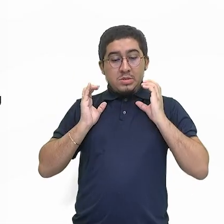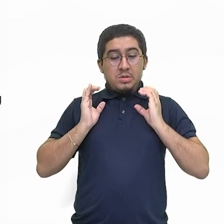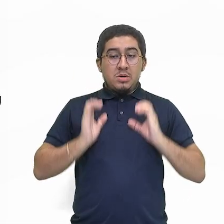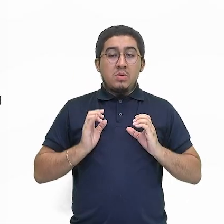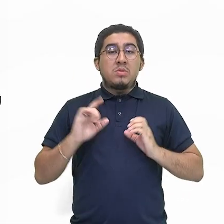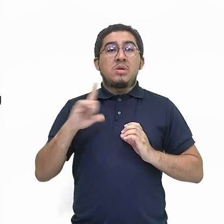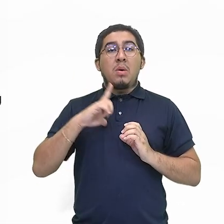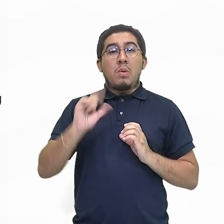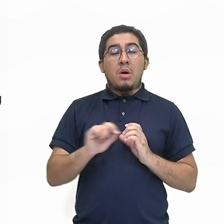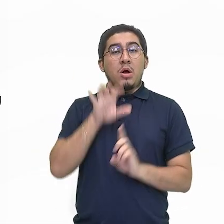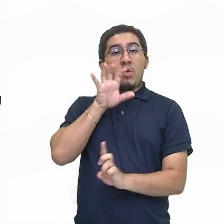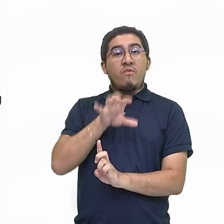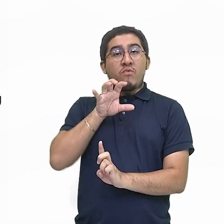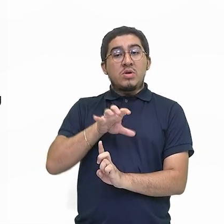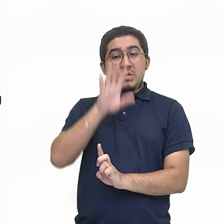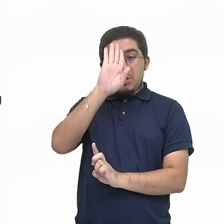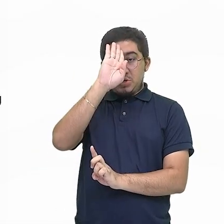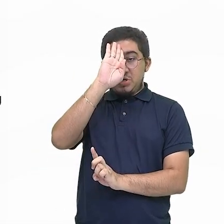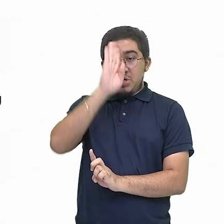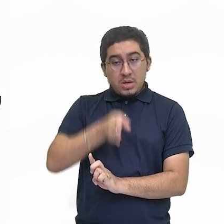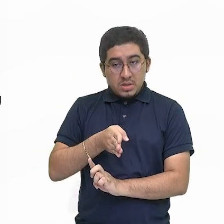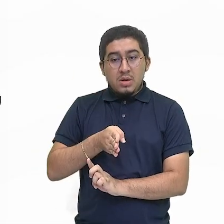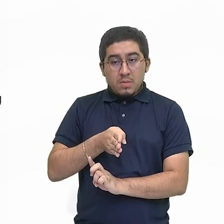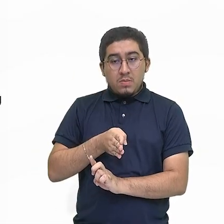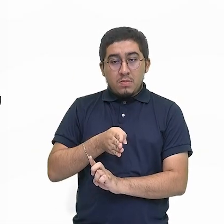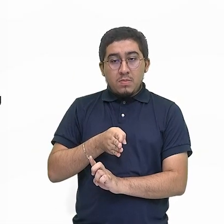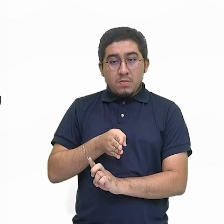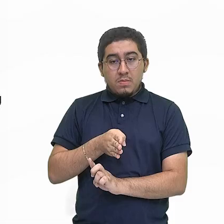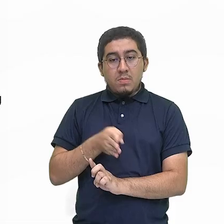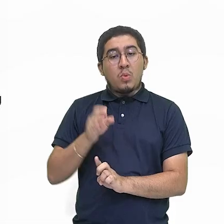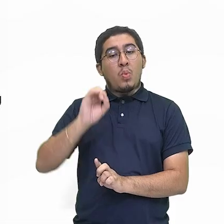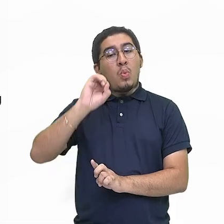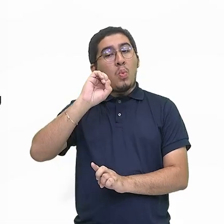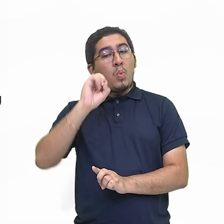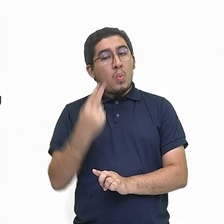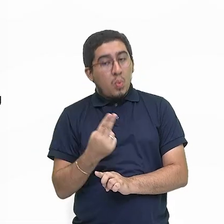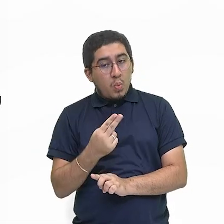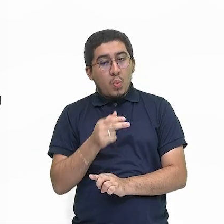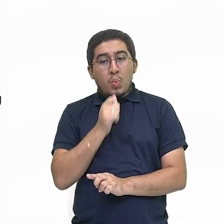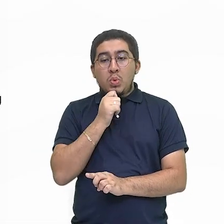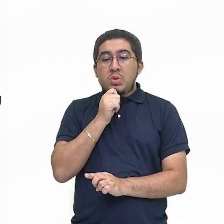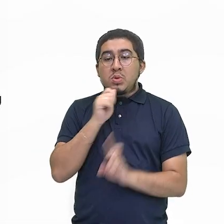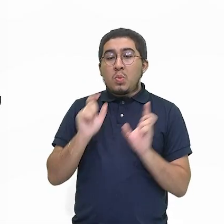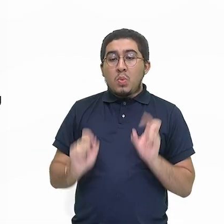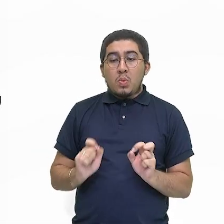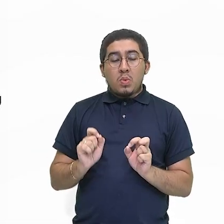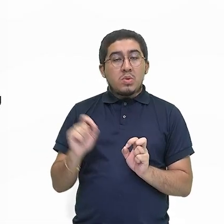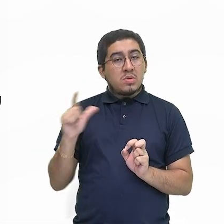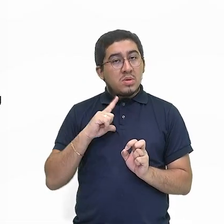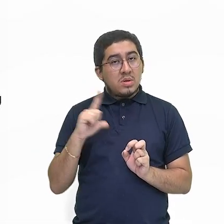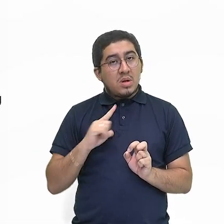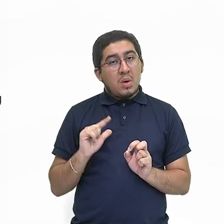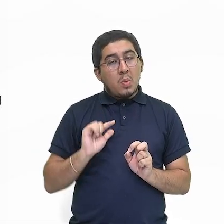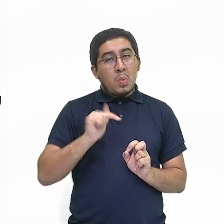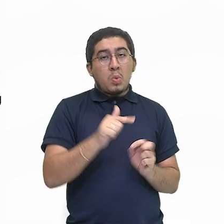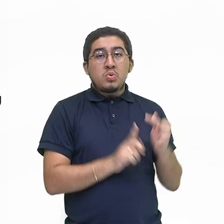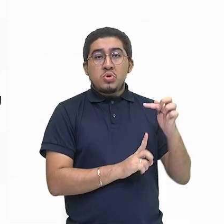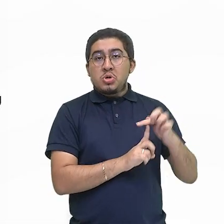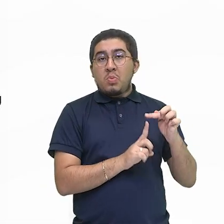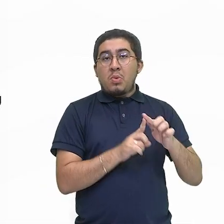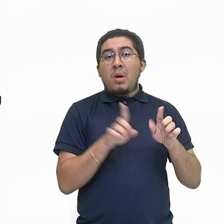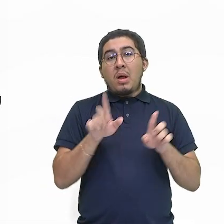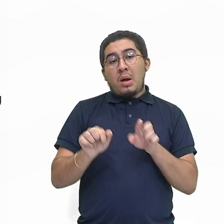exercem influência, olha aí, direta ou até mesmo indireta sobre as